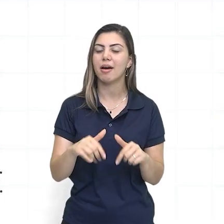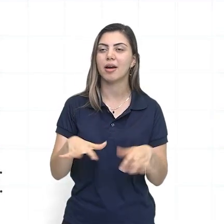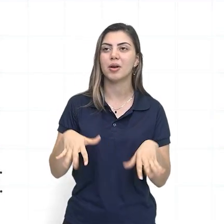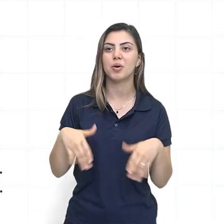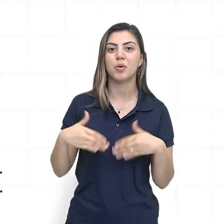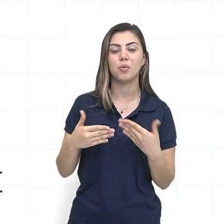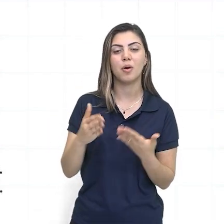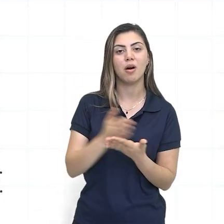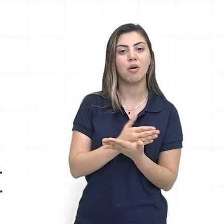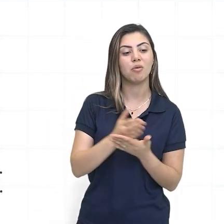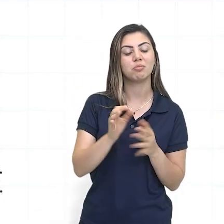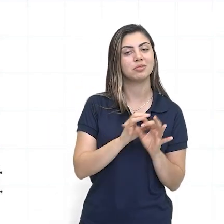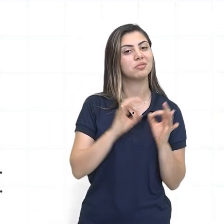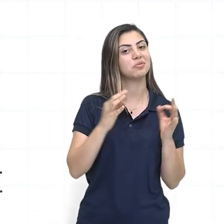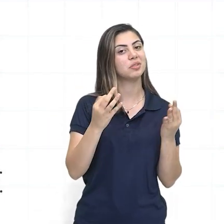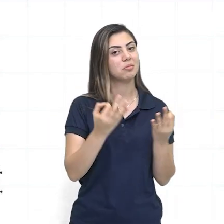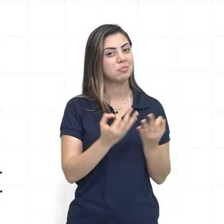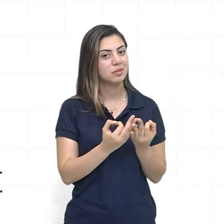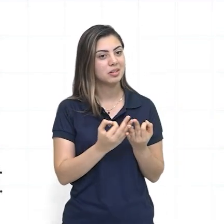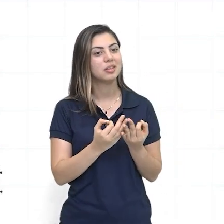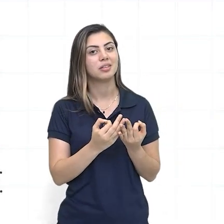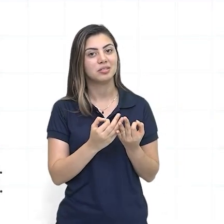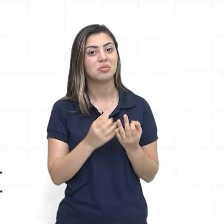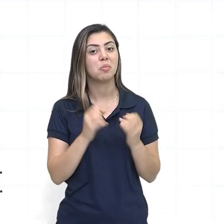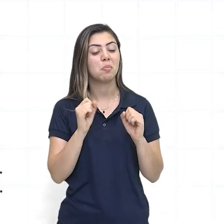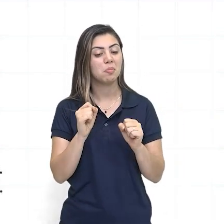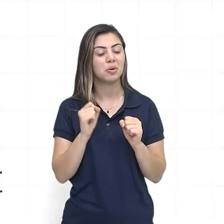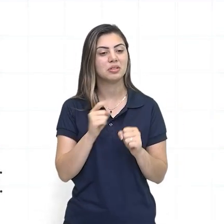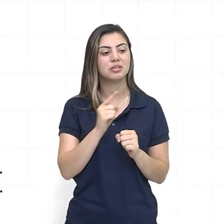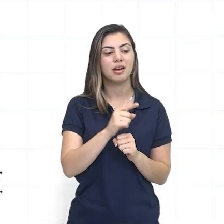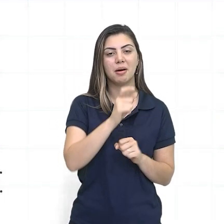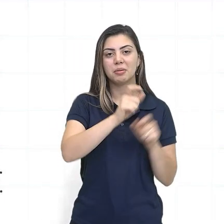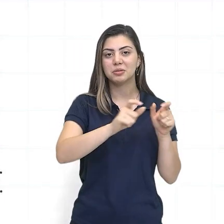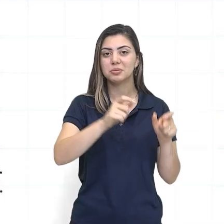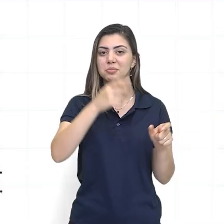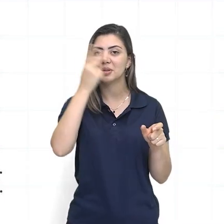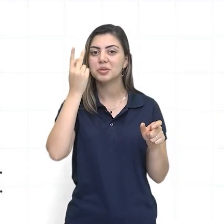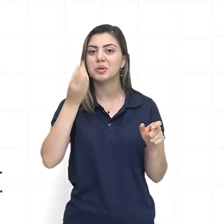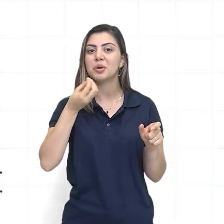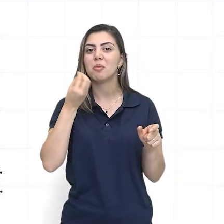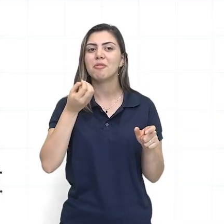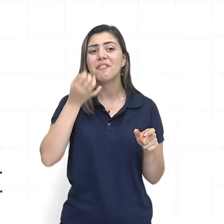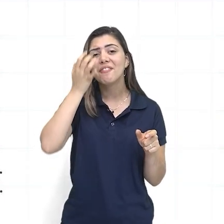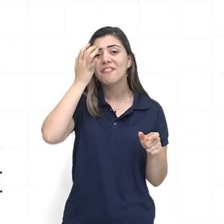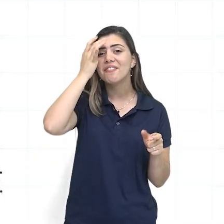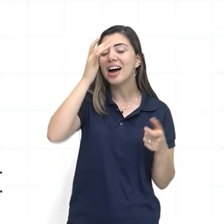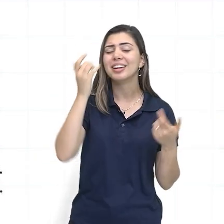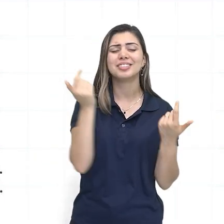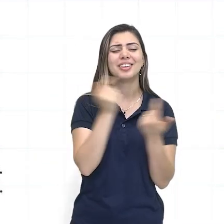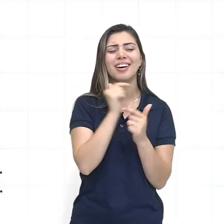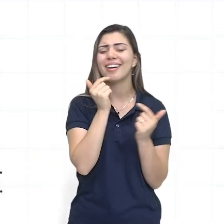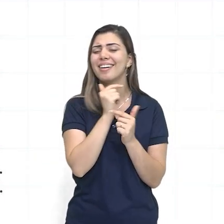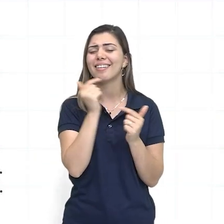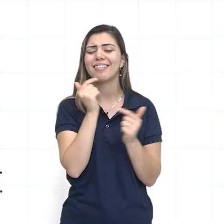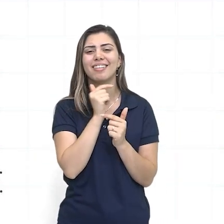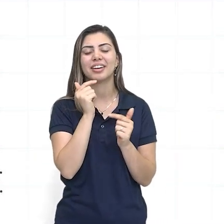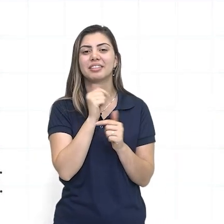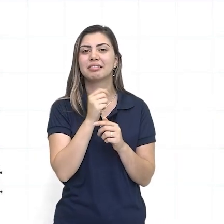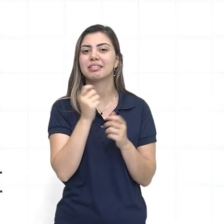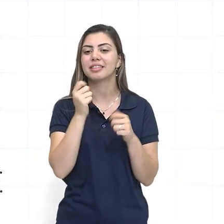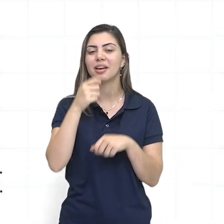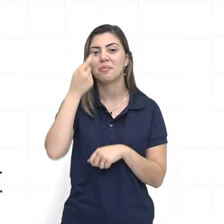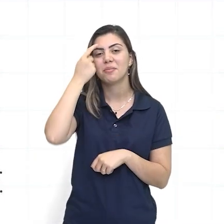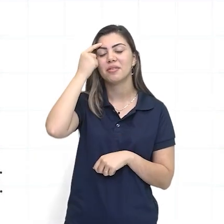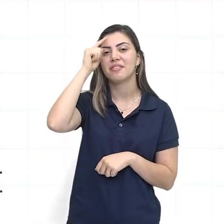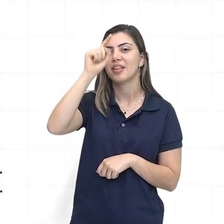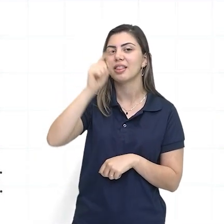né? Alguns parentes nossos que a gente pode ter que têm, né, essa habilidade em criar